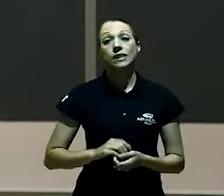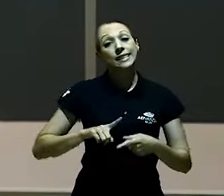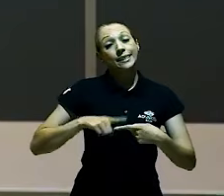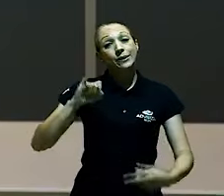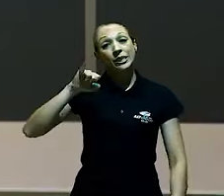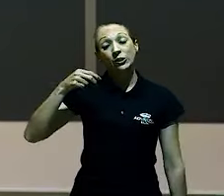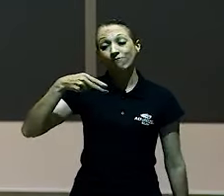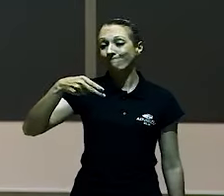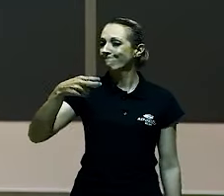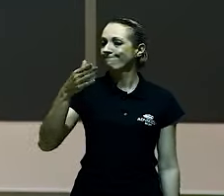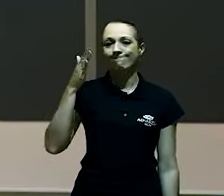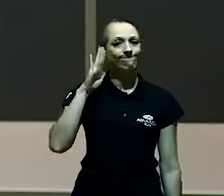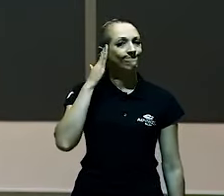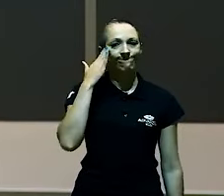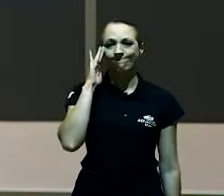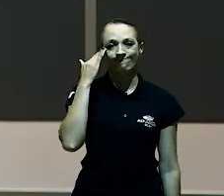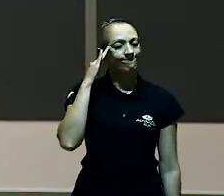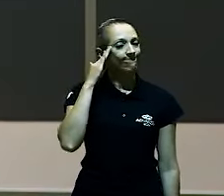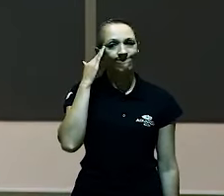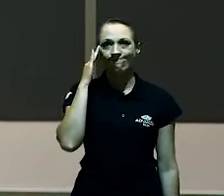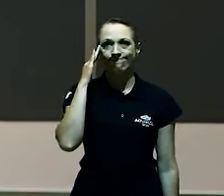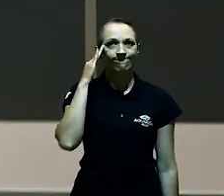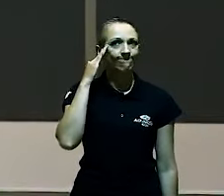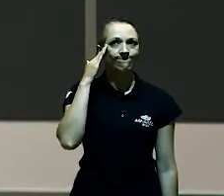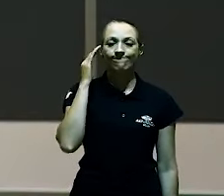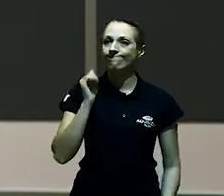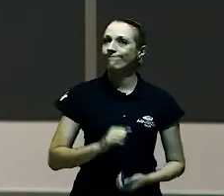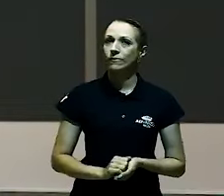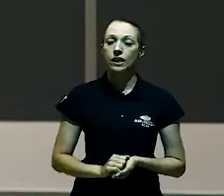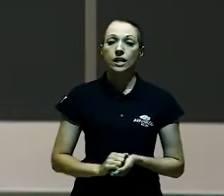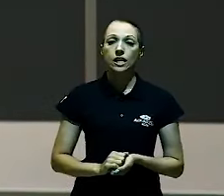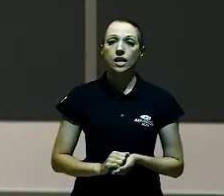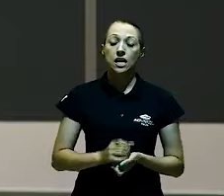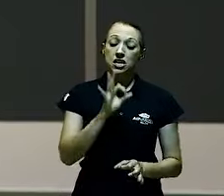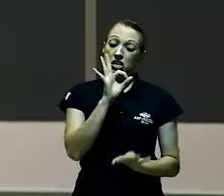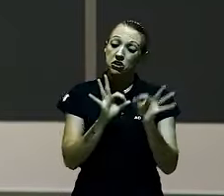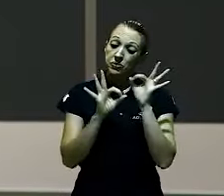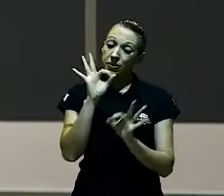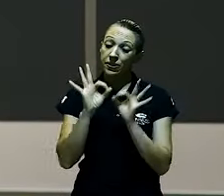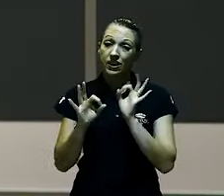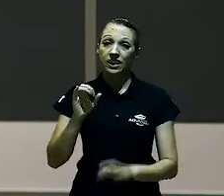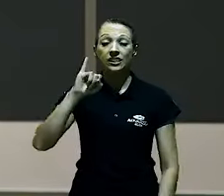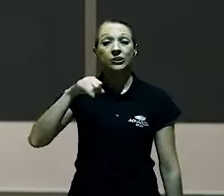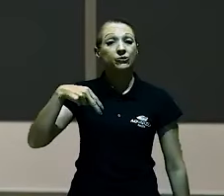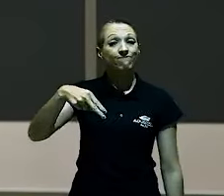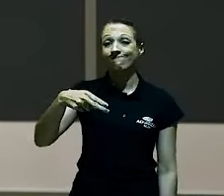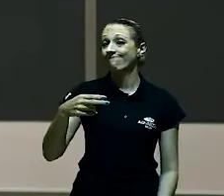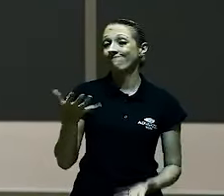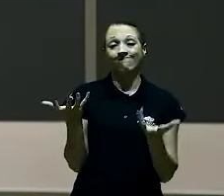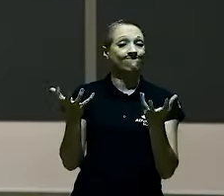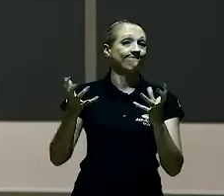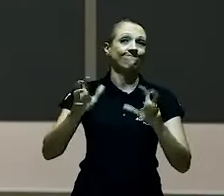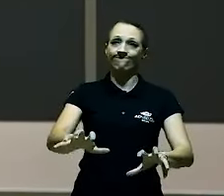Deus. Jonas não concordava com o projeto de Deus. Jonas entra em confronto